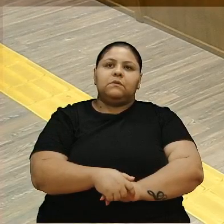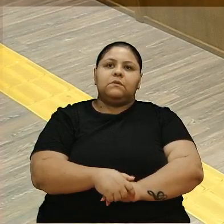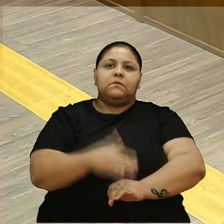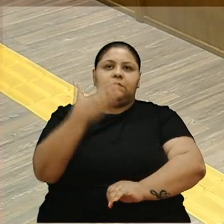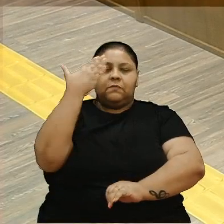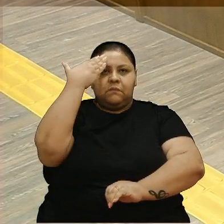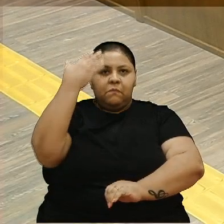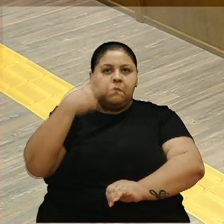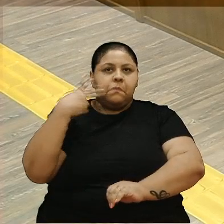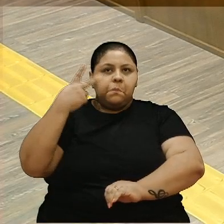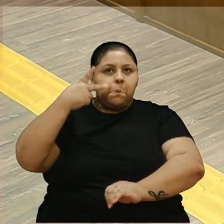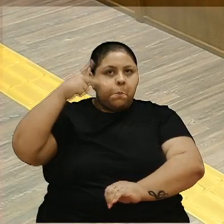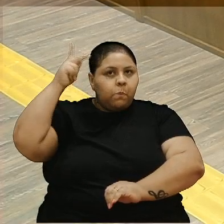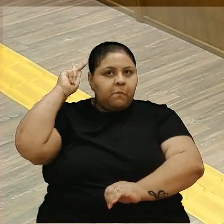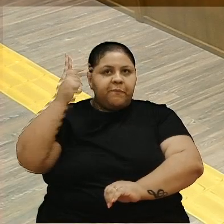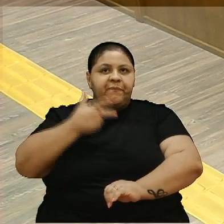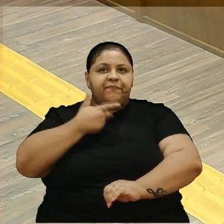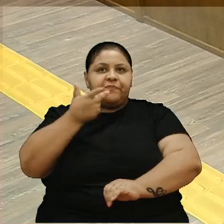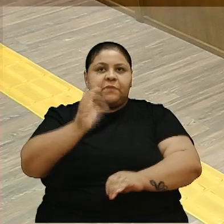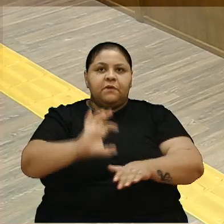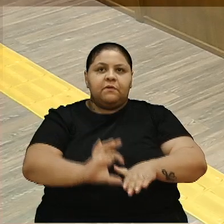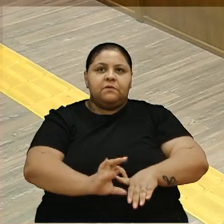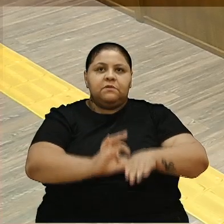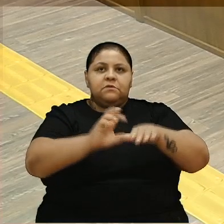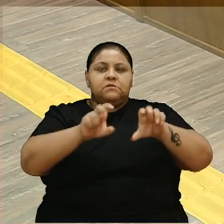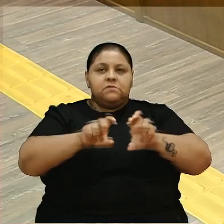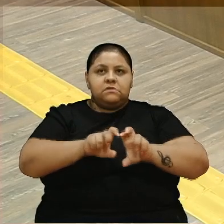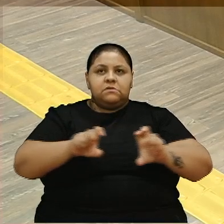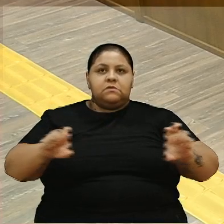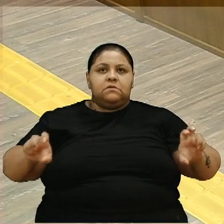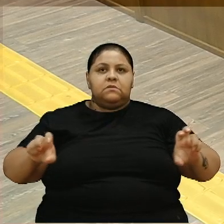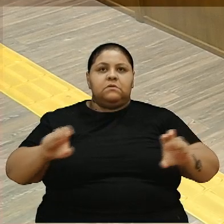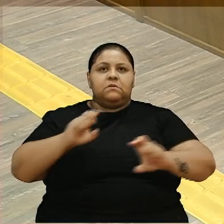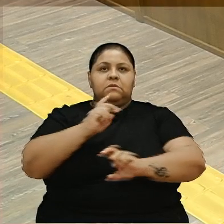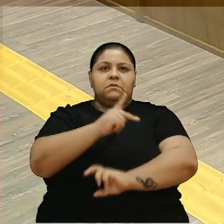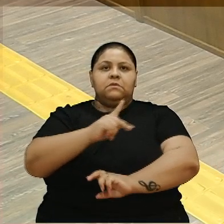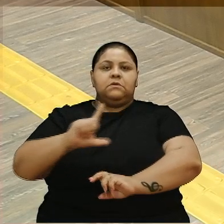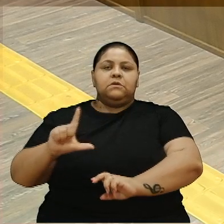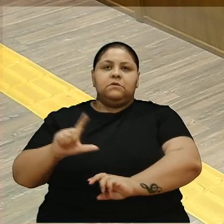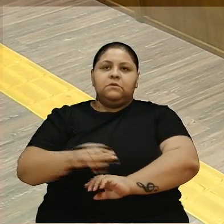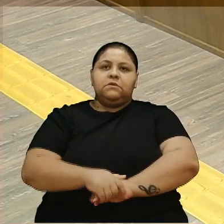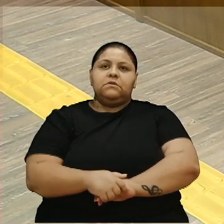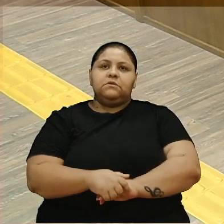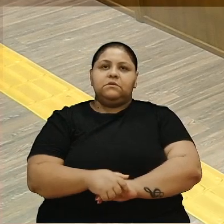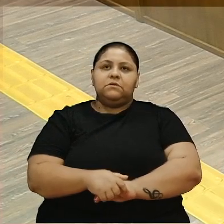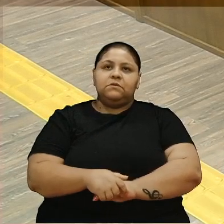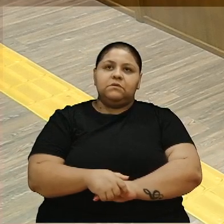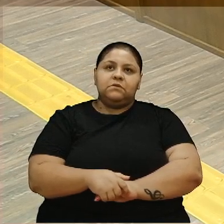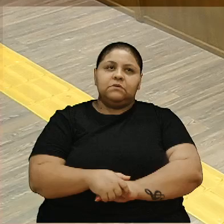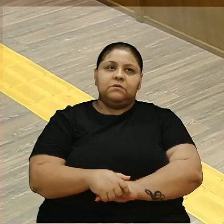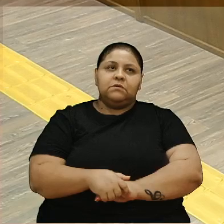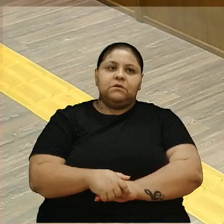Obrigada, vereador Iago. Em declaração de líder, a bancada do Partido Progressistas.